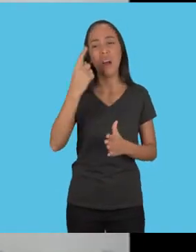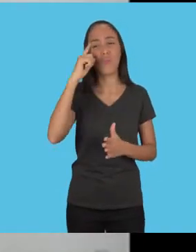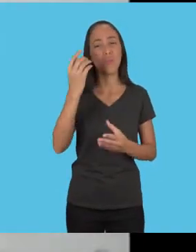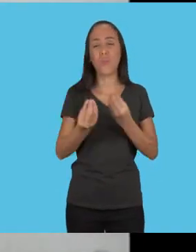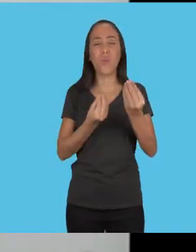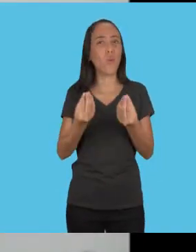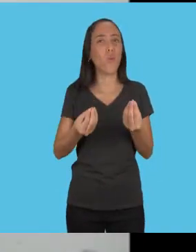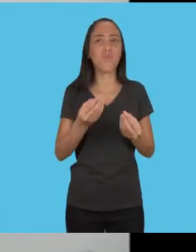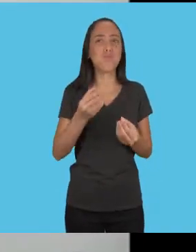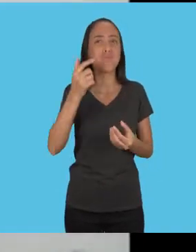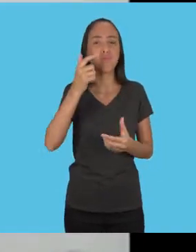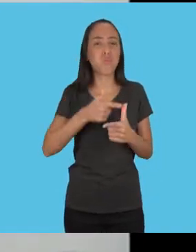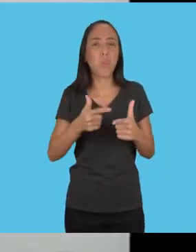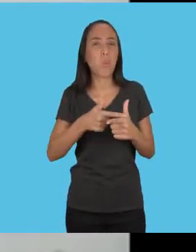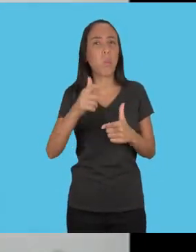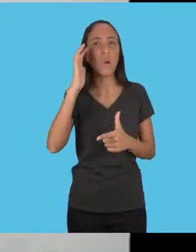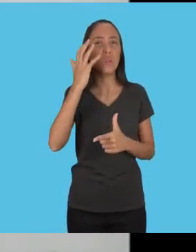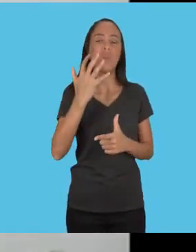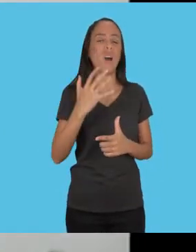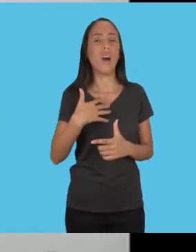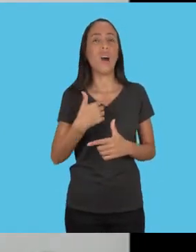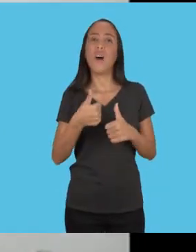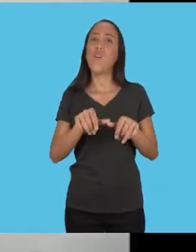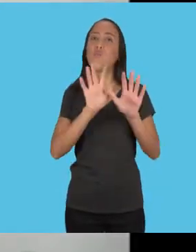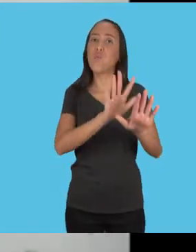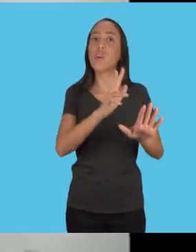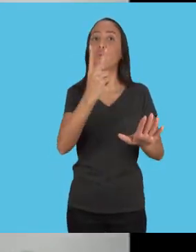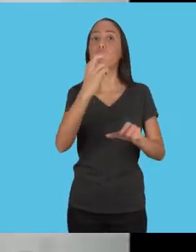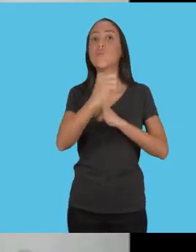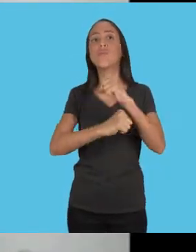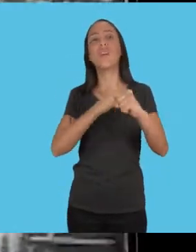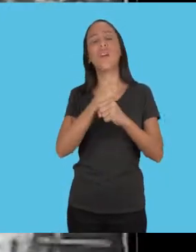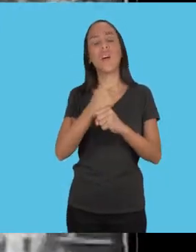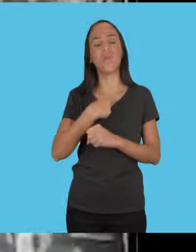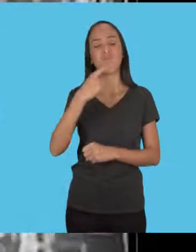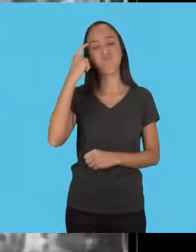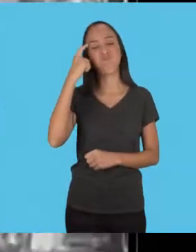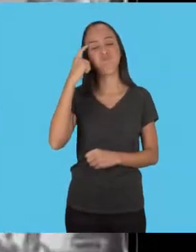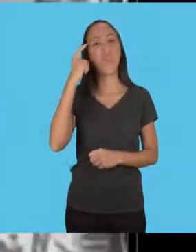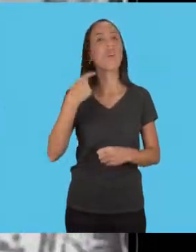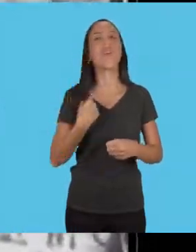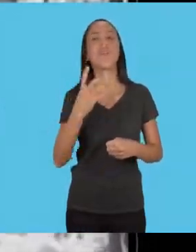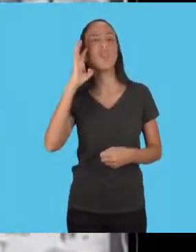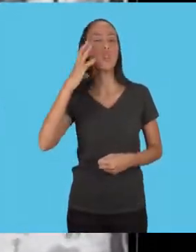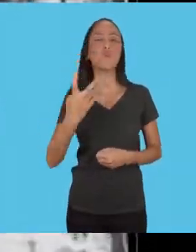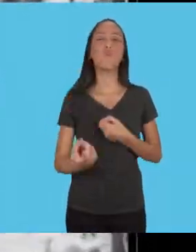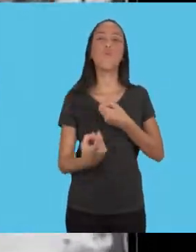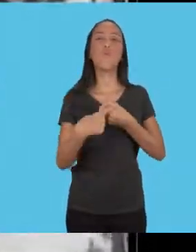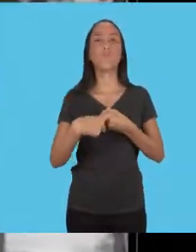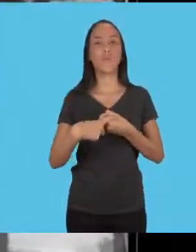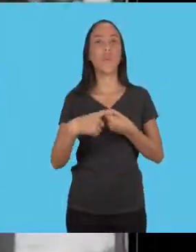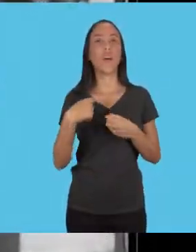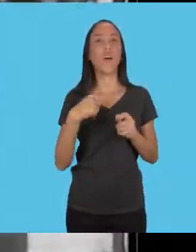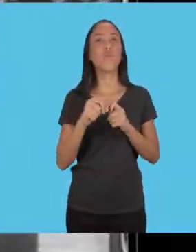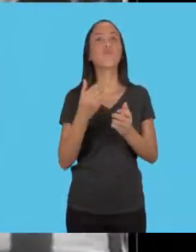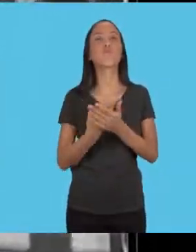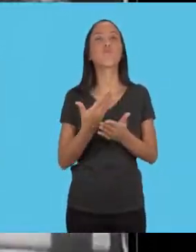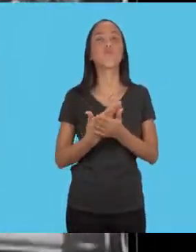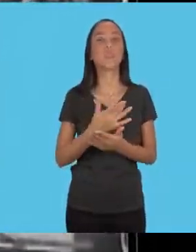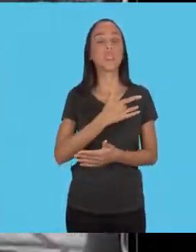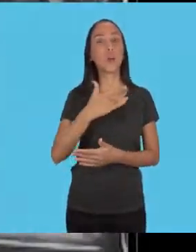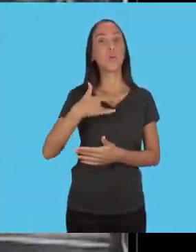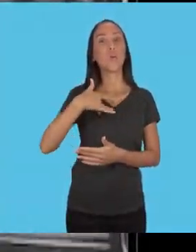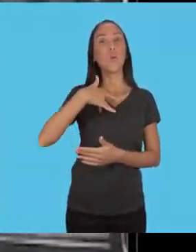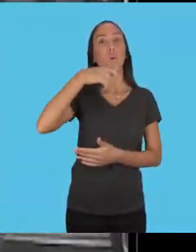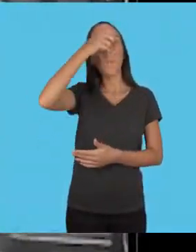lá quase 2 anos. Né? Mas aí eu resolvi, então, voltar para estudar saúde pública, que eu acho que é o que